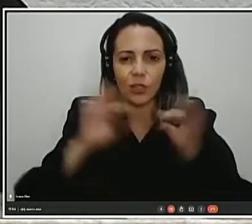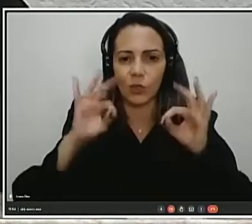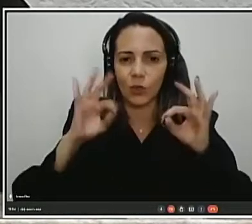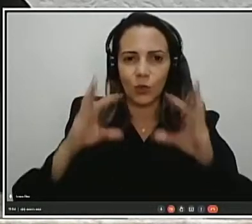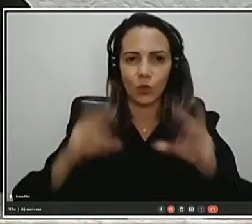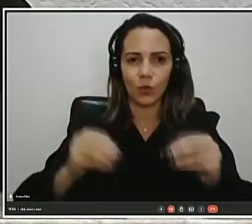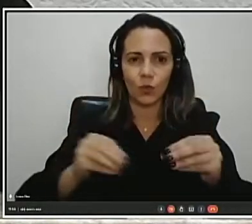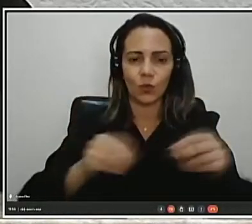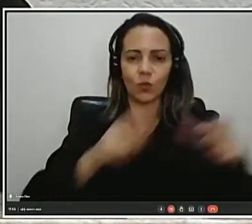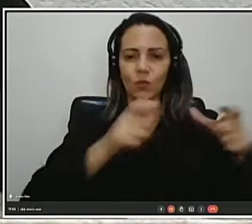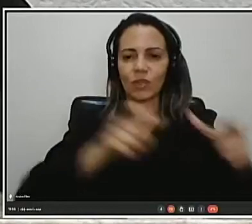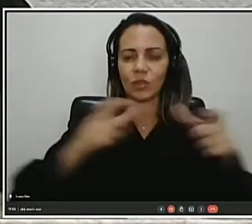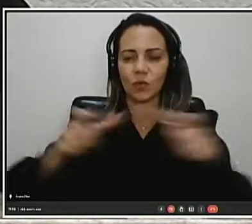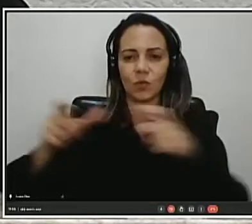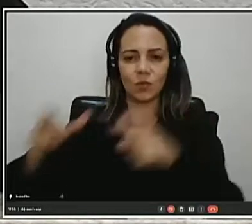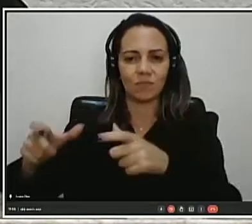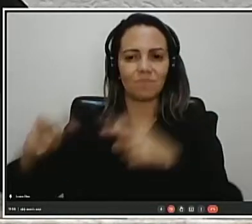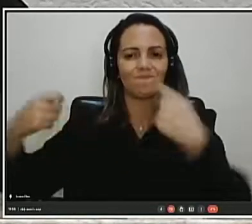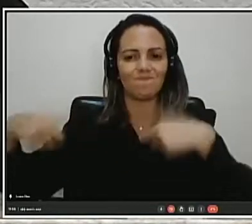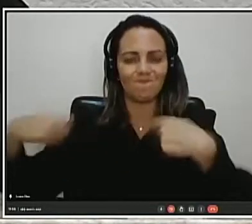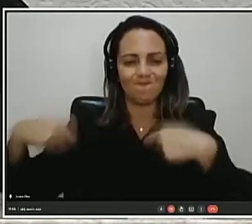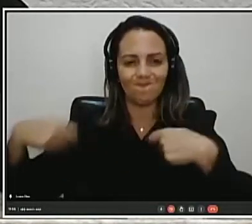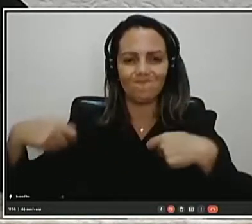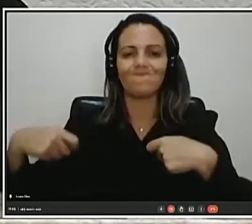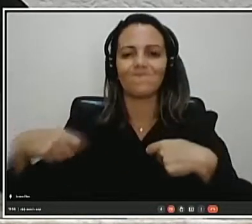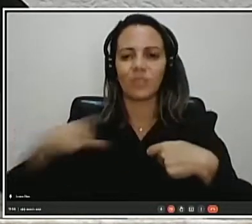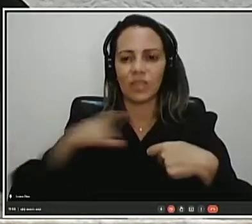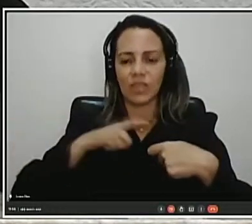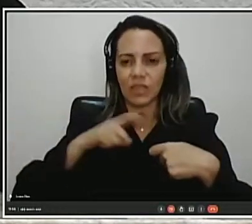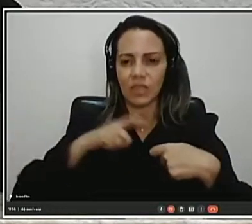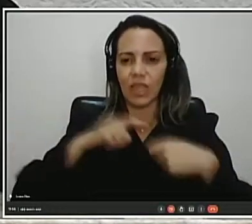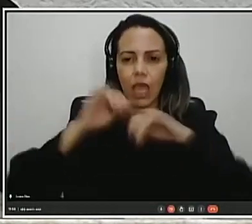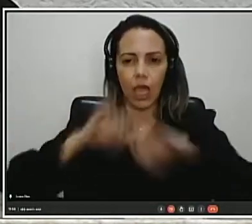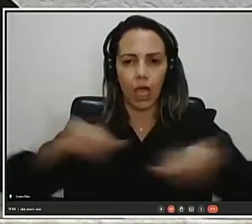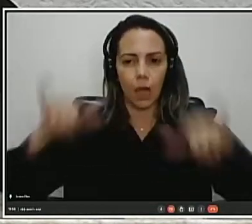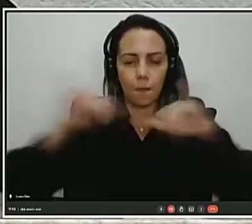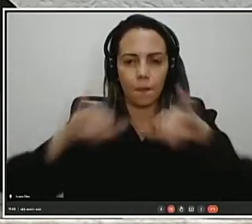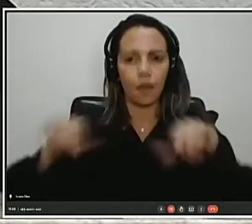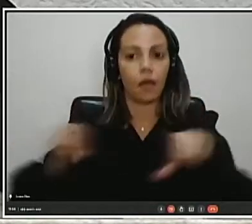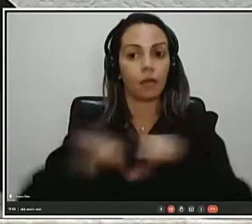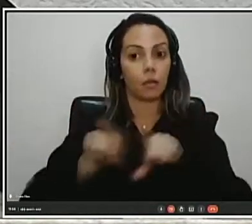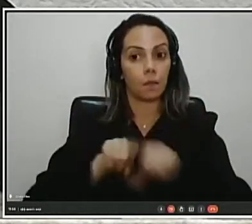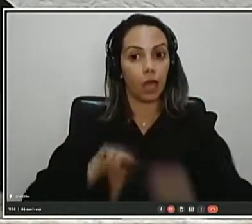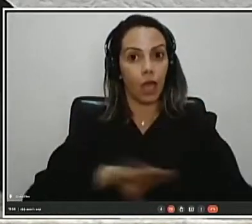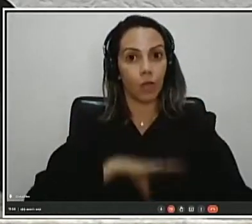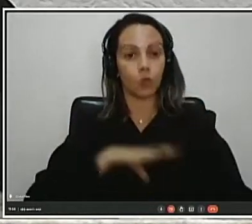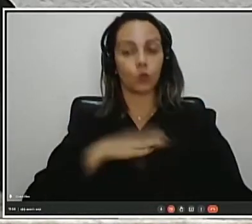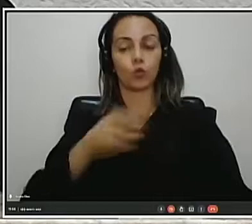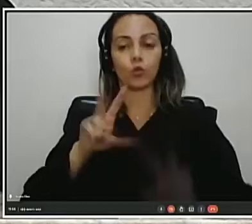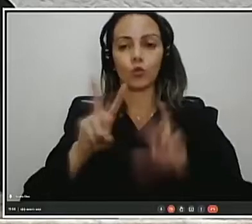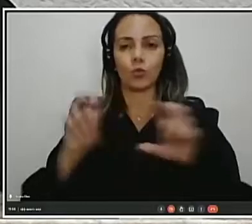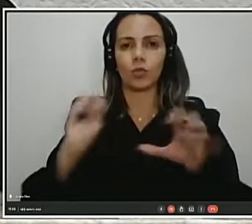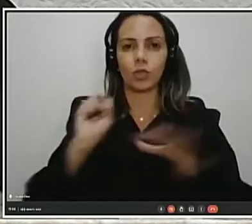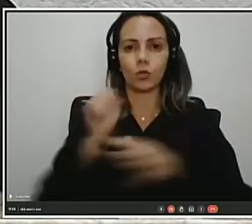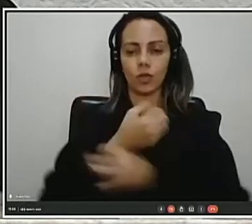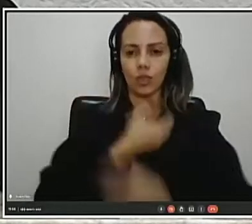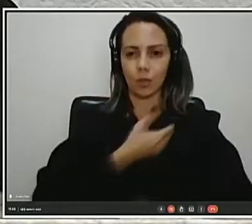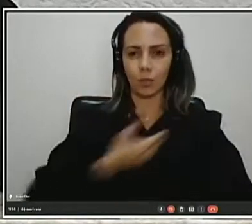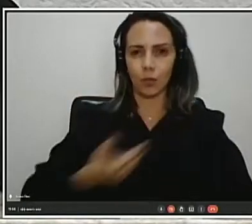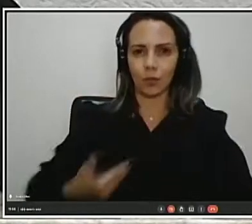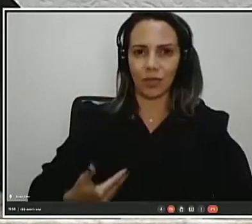cidade tá precisando não só de campanha, mas de atitudes também a respeito de segurança pública